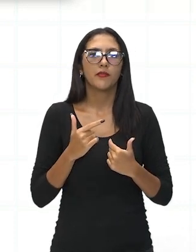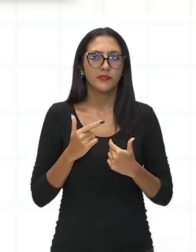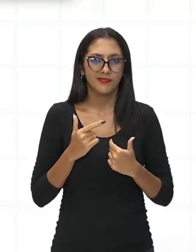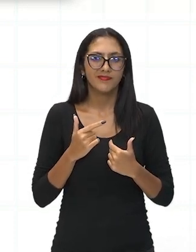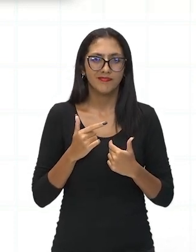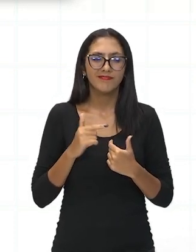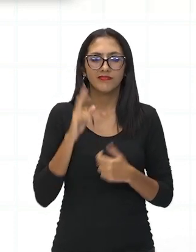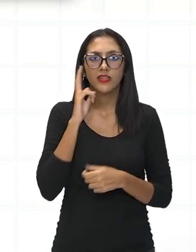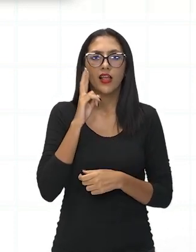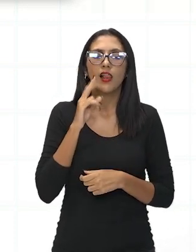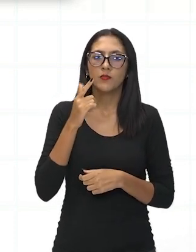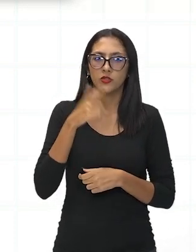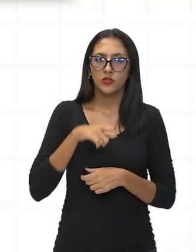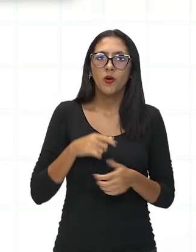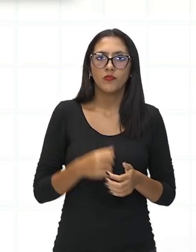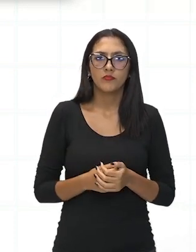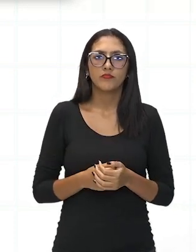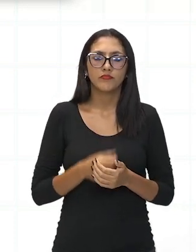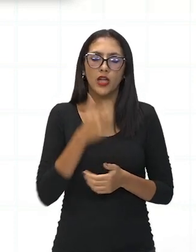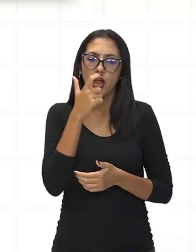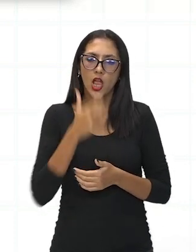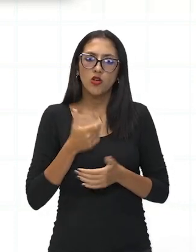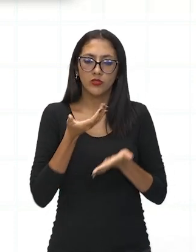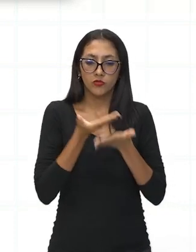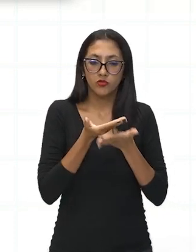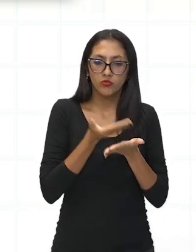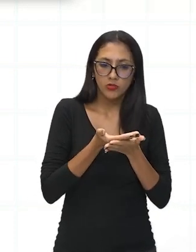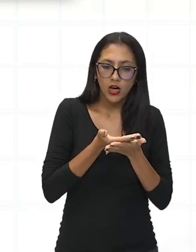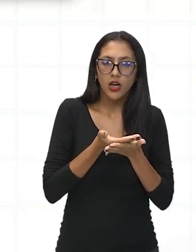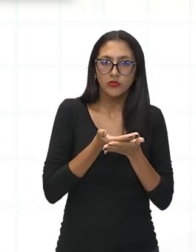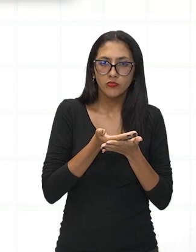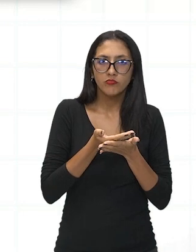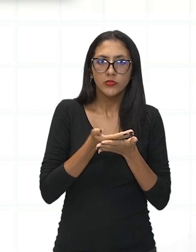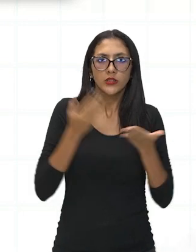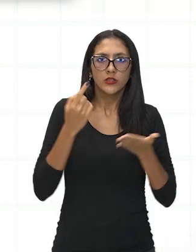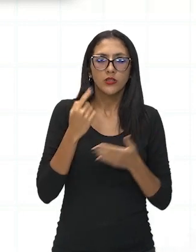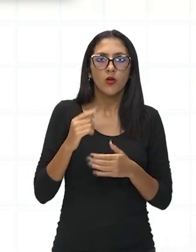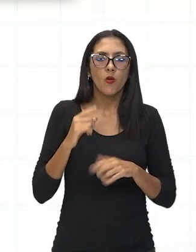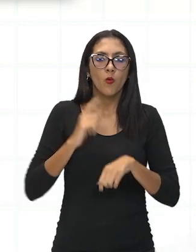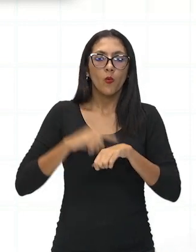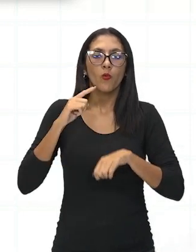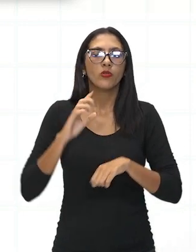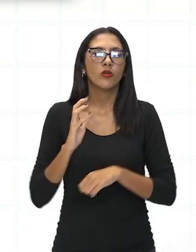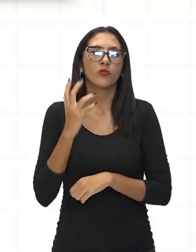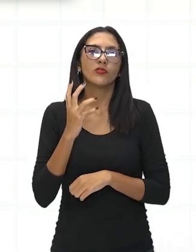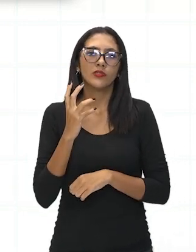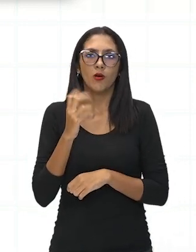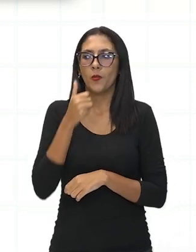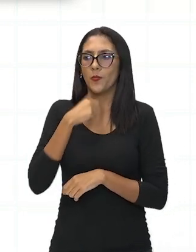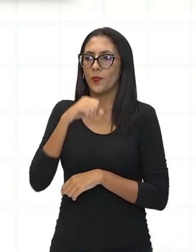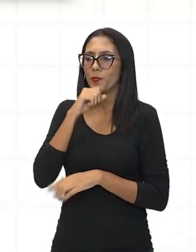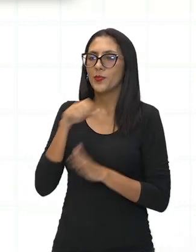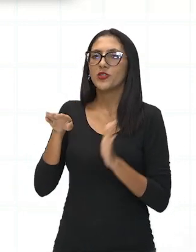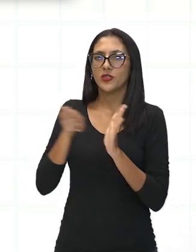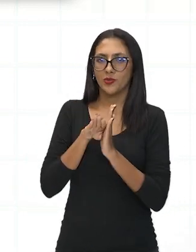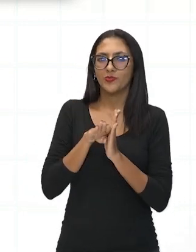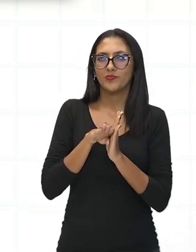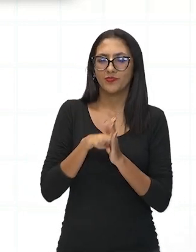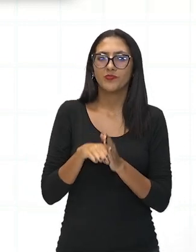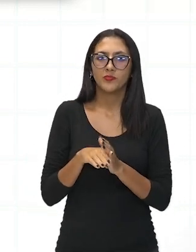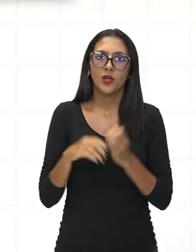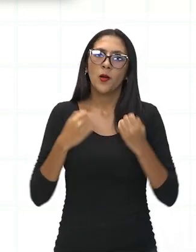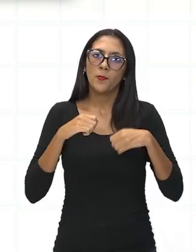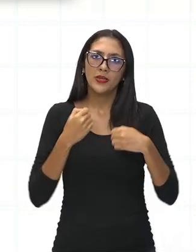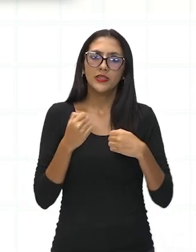minha mãe chegou. São duas ações ao mesmo tempo. Porém, eu utilizo tempos verbais diferentes,